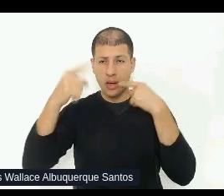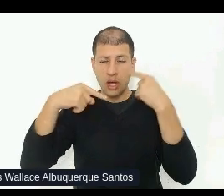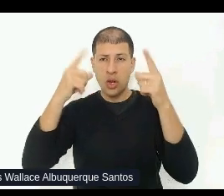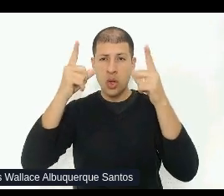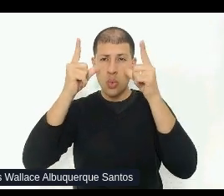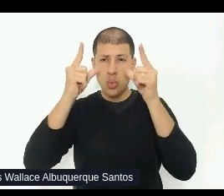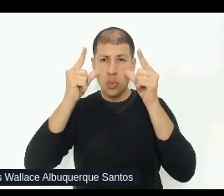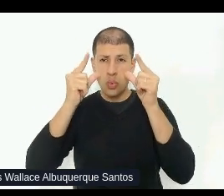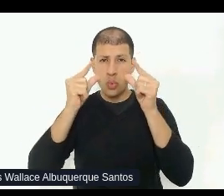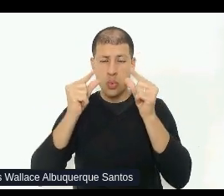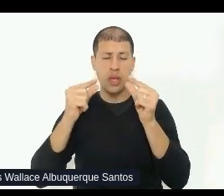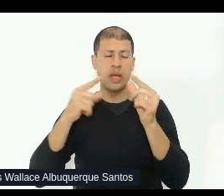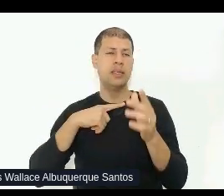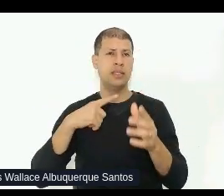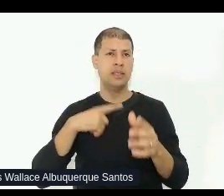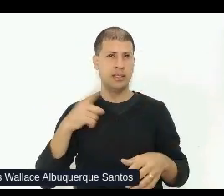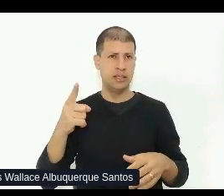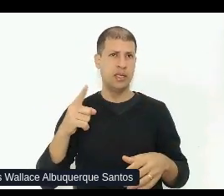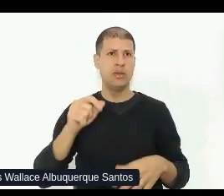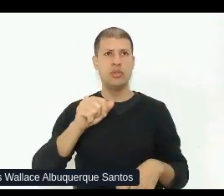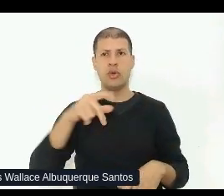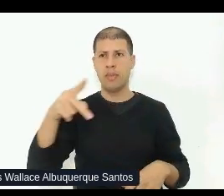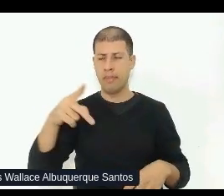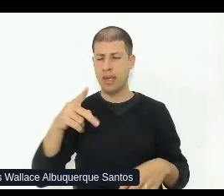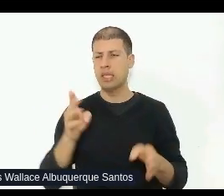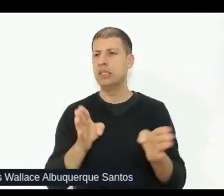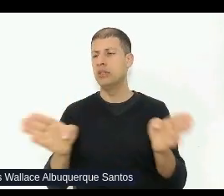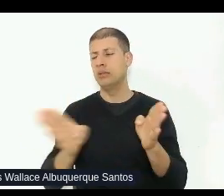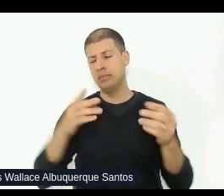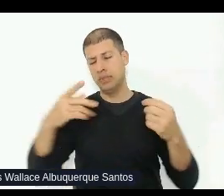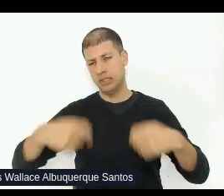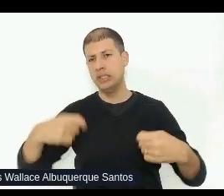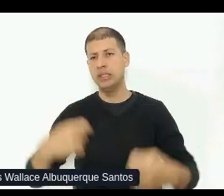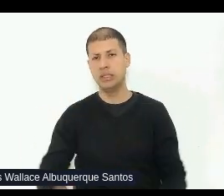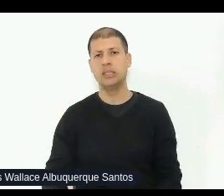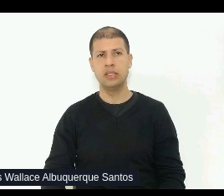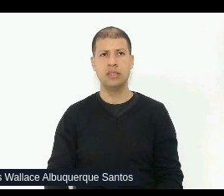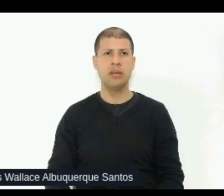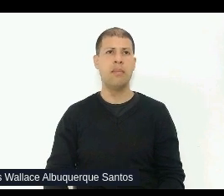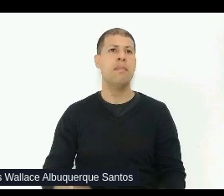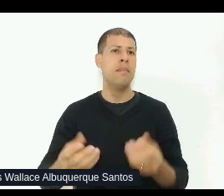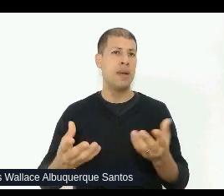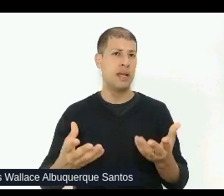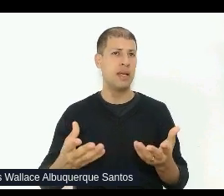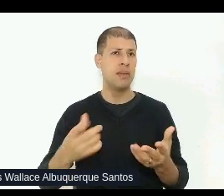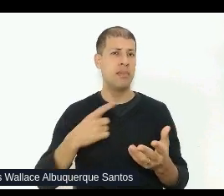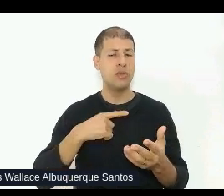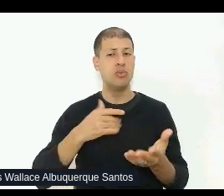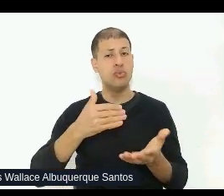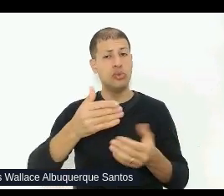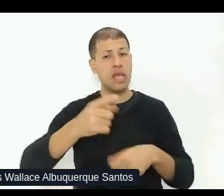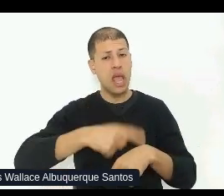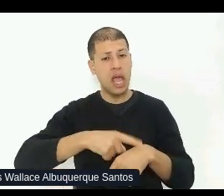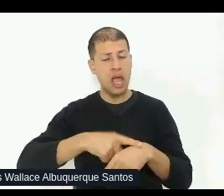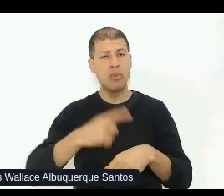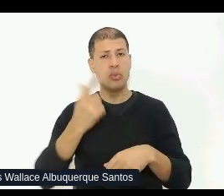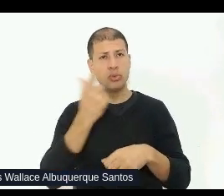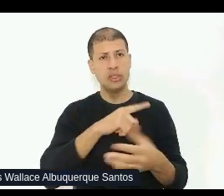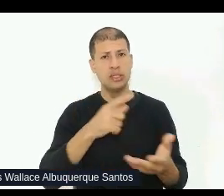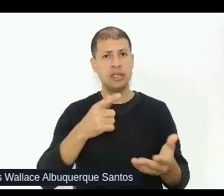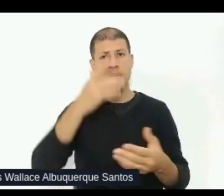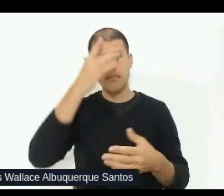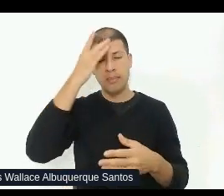aplicativo que deveria já ser acessível para que ela possa utilizar naquele período. Então, a gente não pode só pensar nas pessoas que